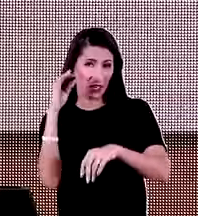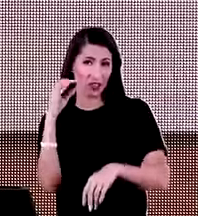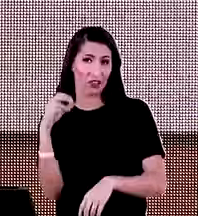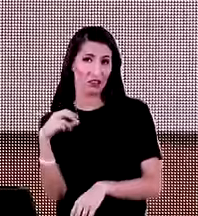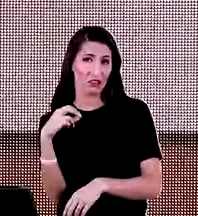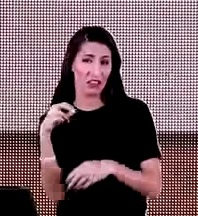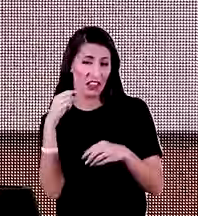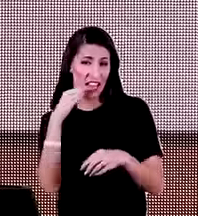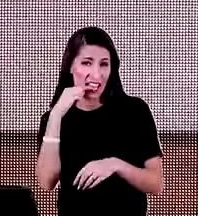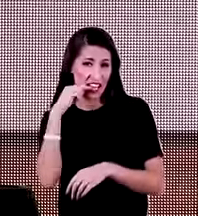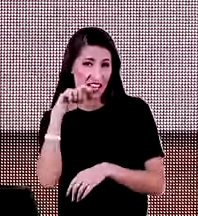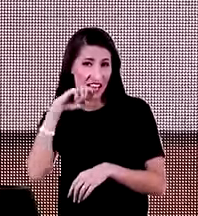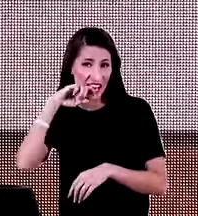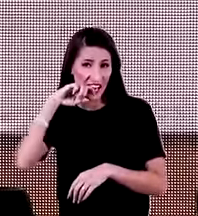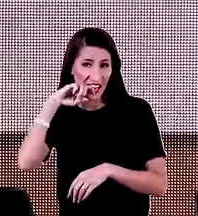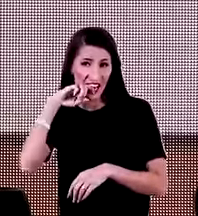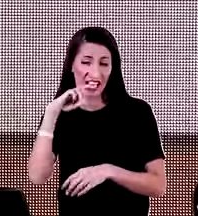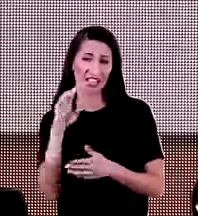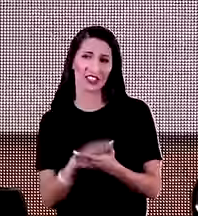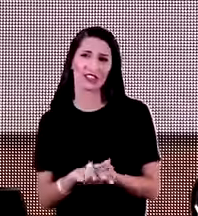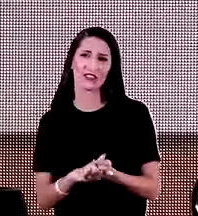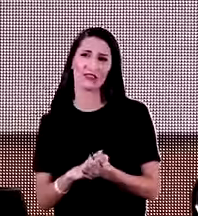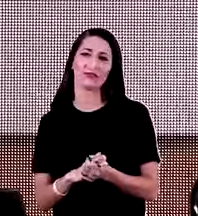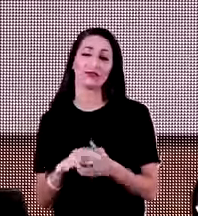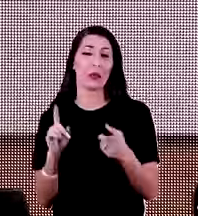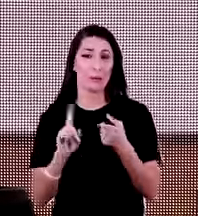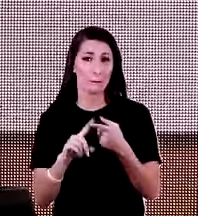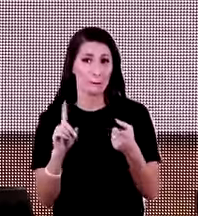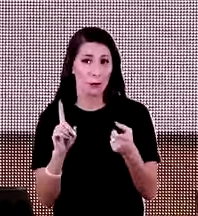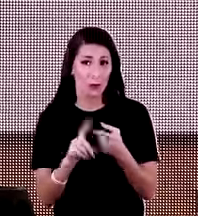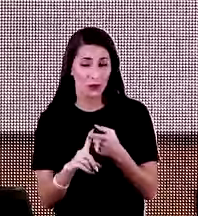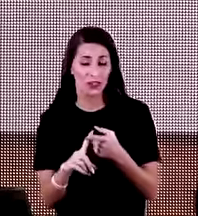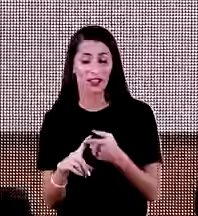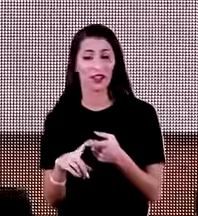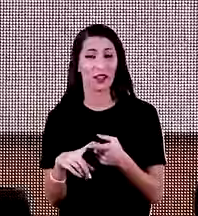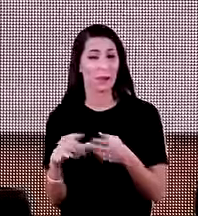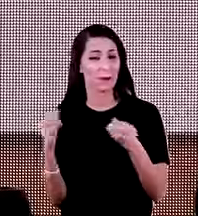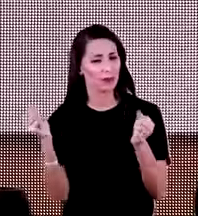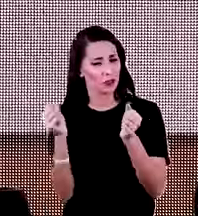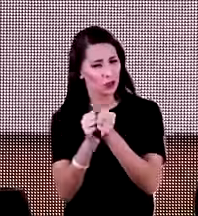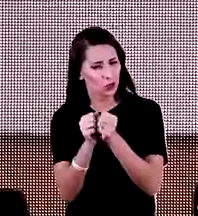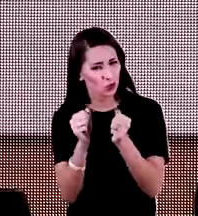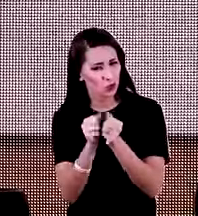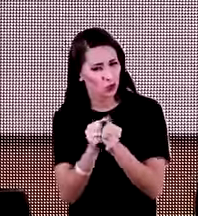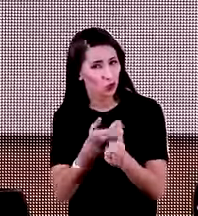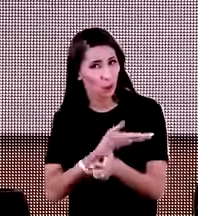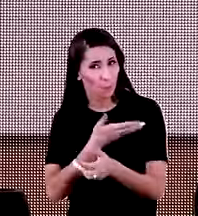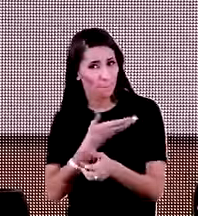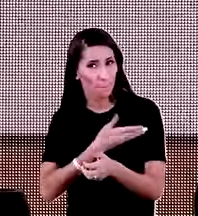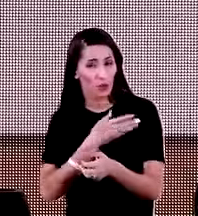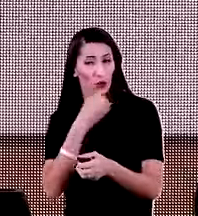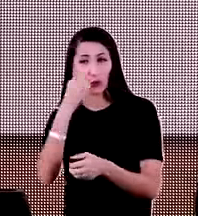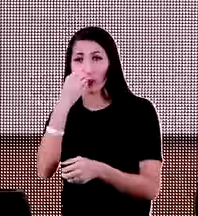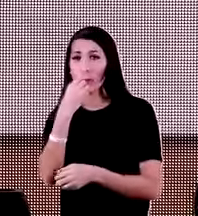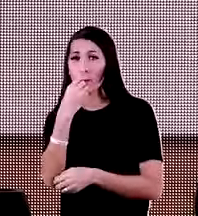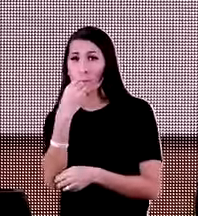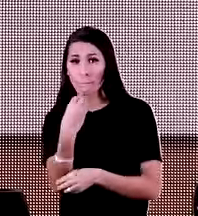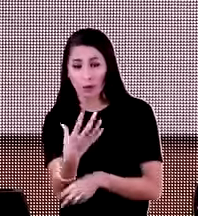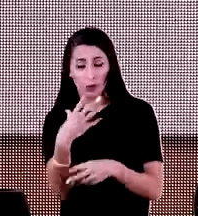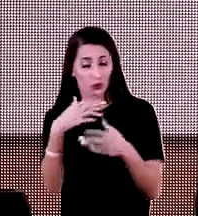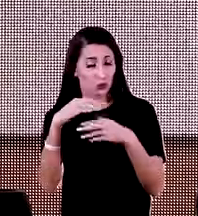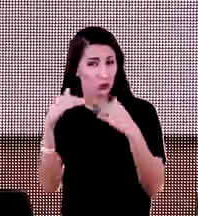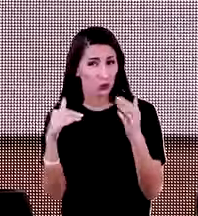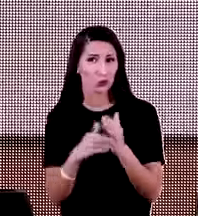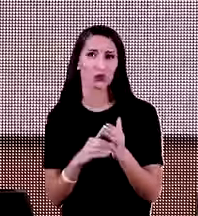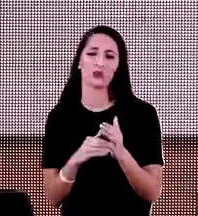aí que a gente descobre quem é o verdadeiro amigo. Porque quem fica do lado da gente, quando tudo está bem, que celebra as nossas conquistas, diz assim, esse